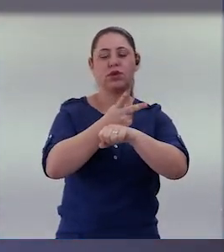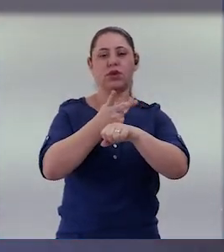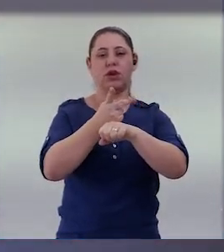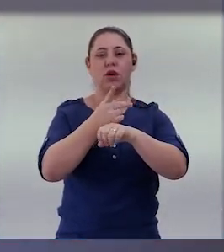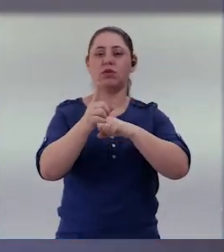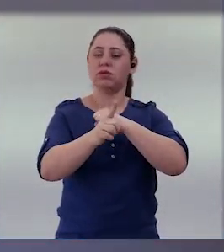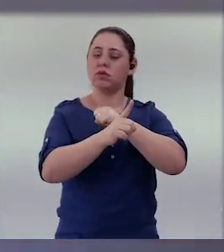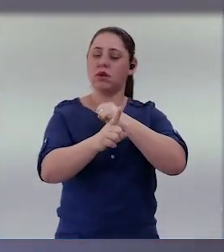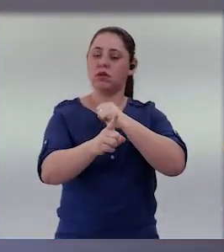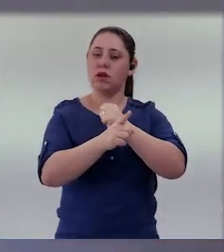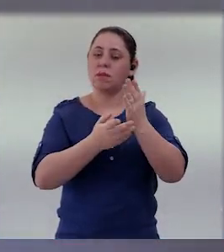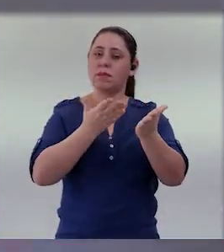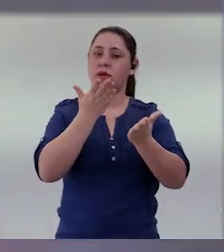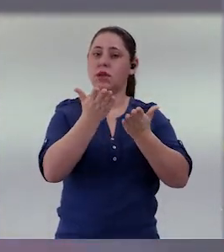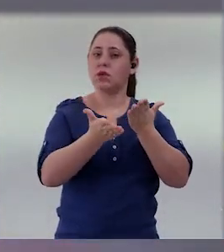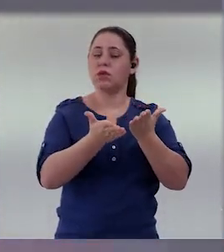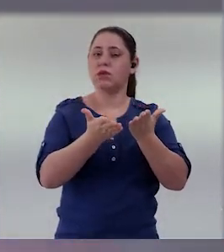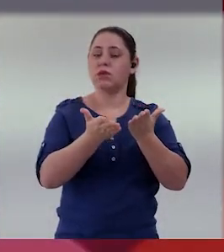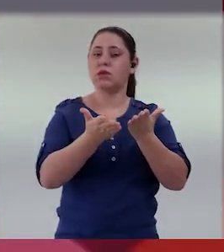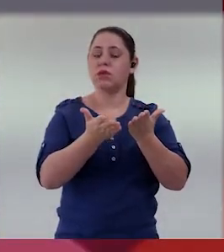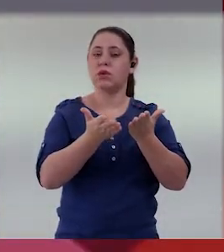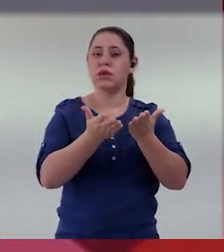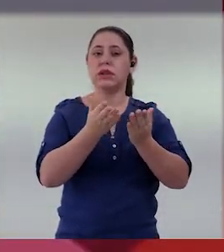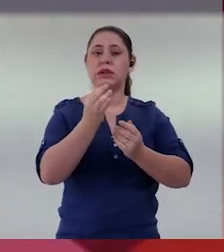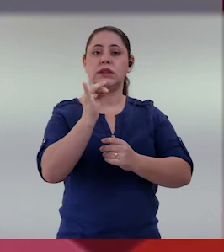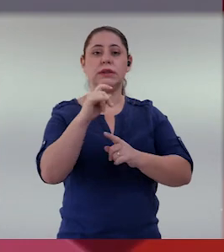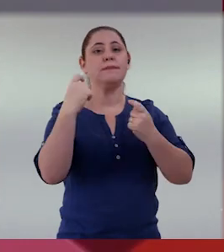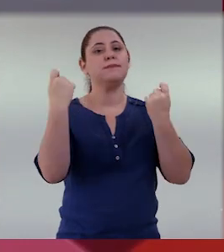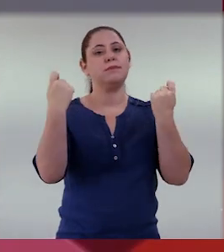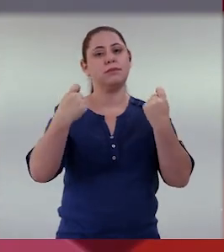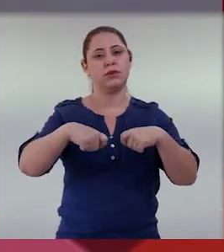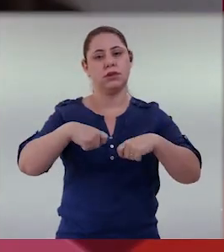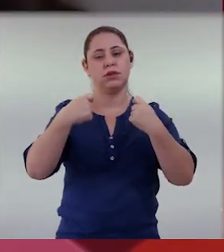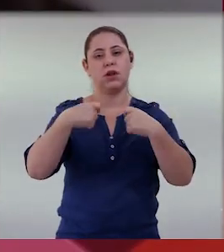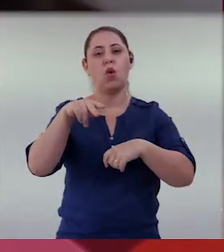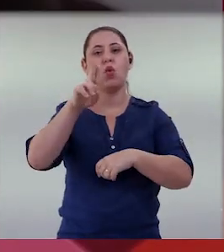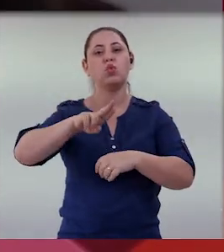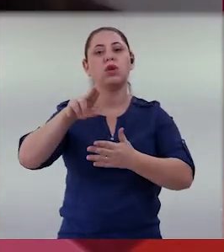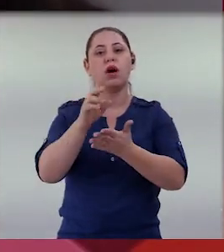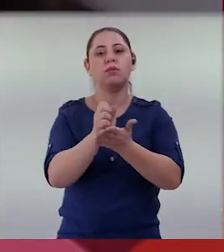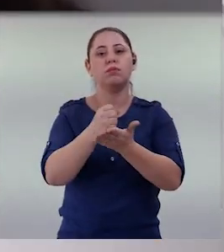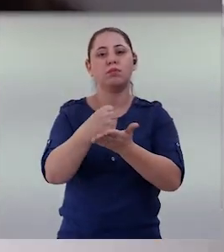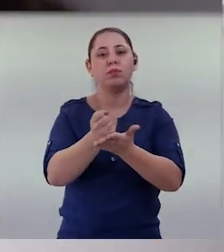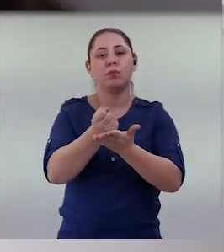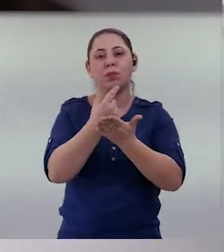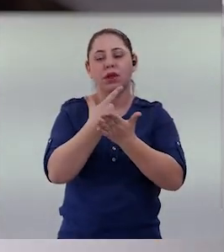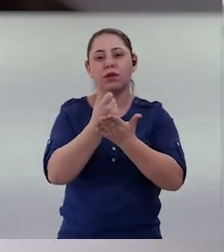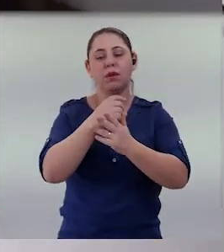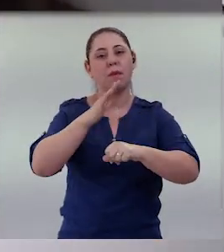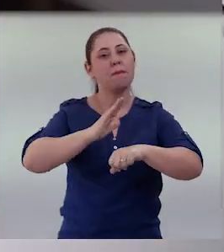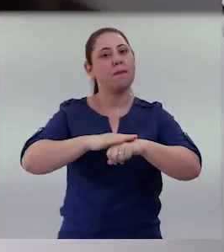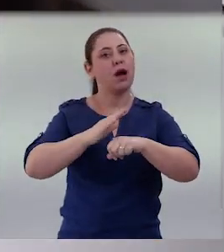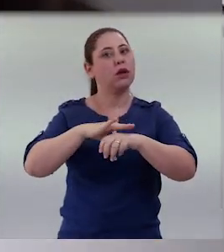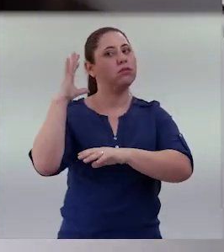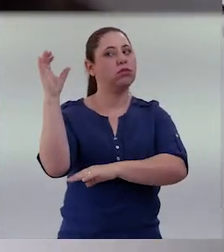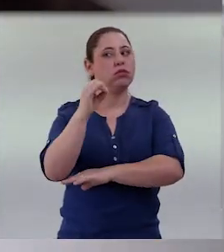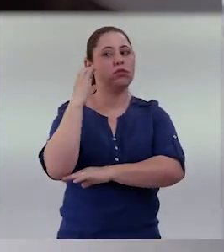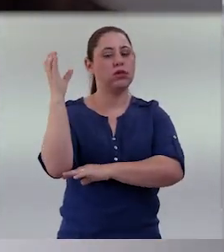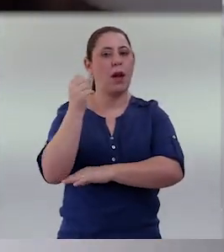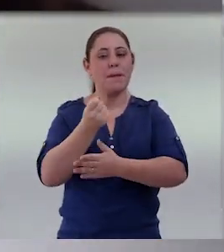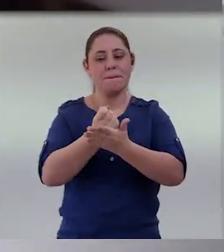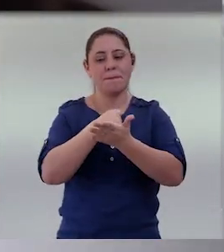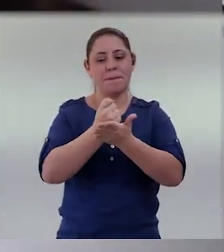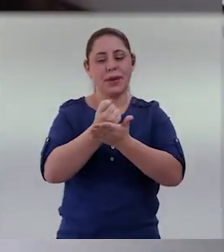psicólogo, procurar um tratamento, e caso seja necessário, o uso da medicação. Em casos